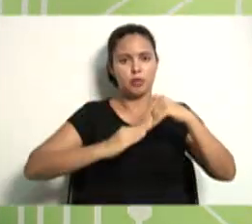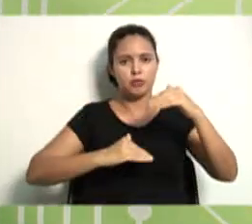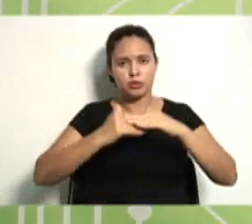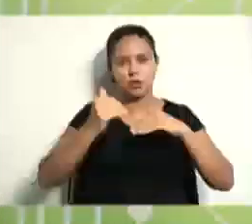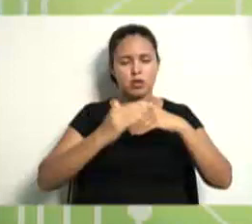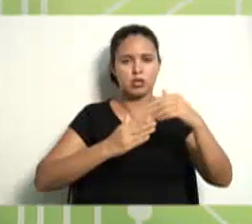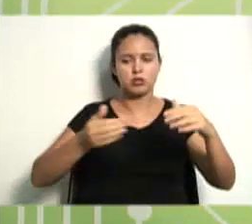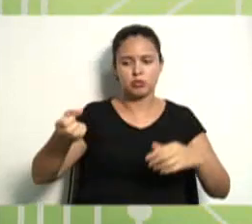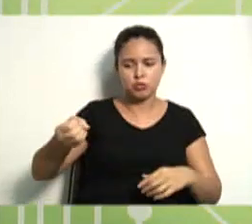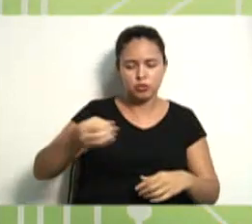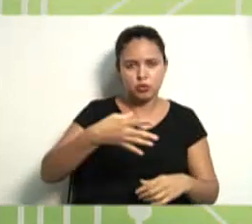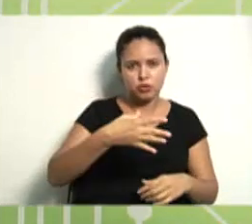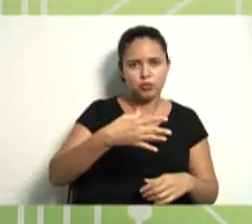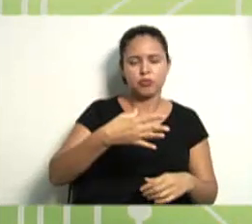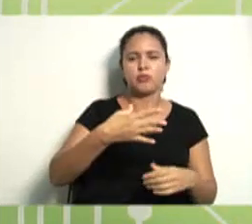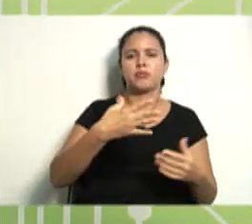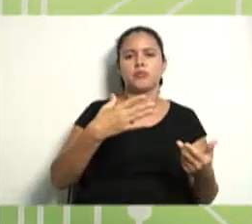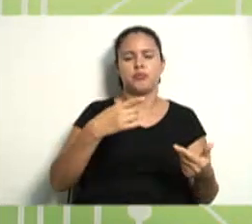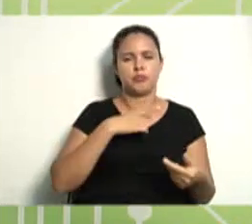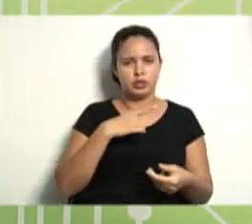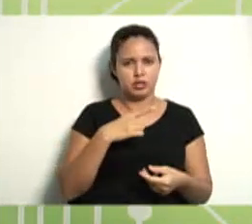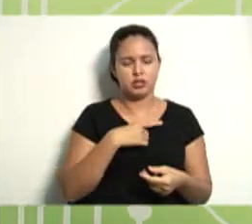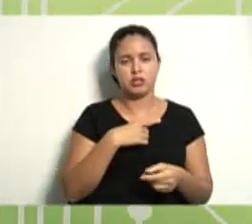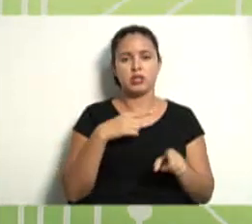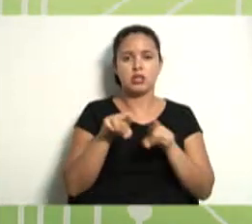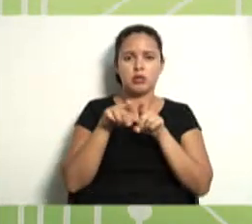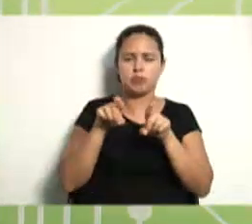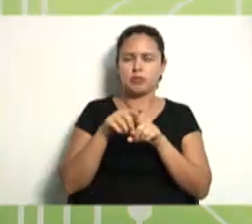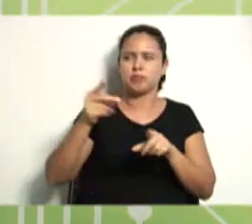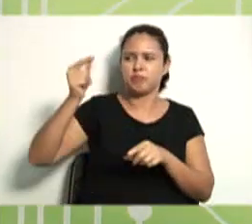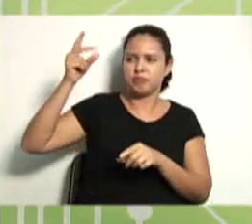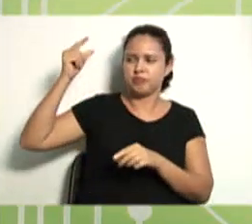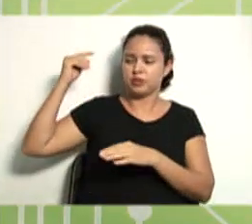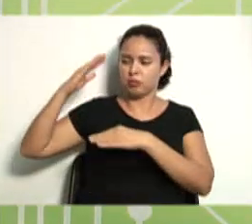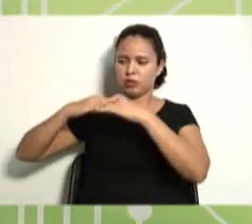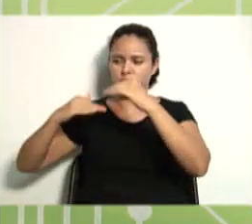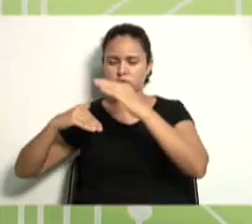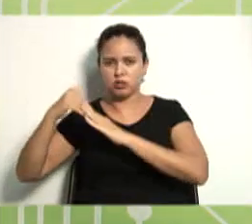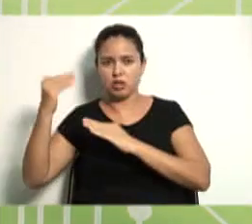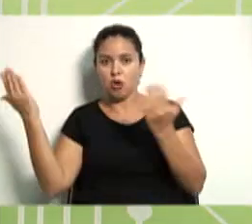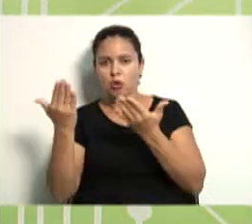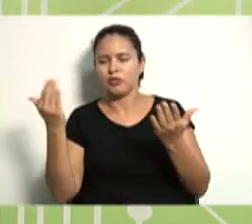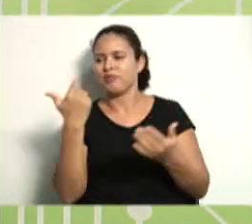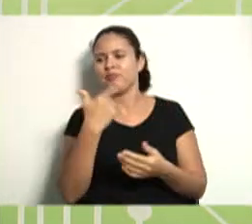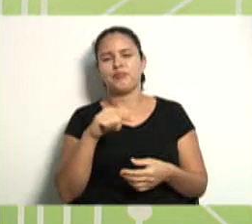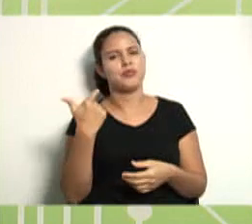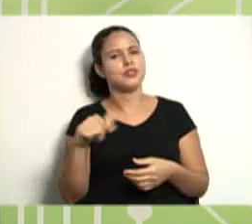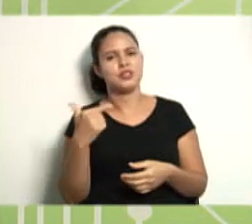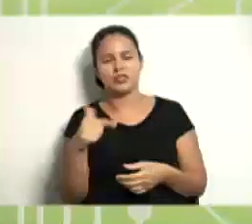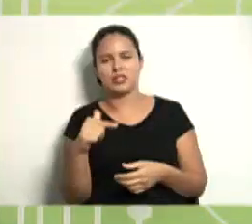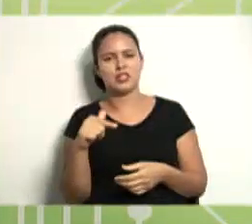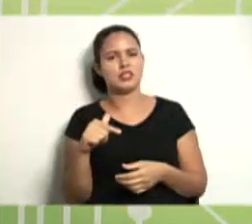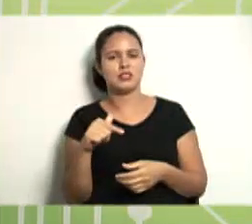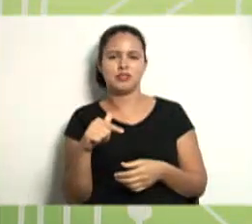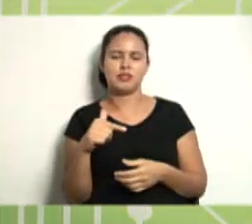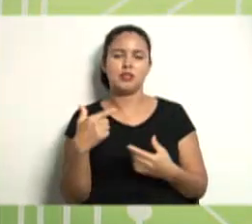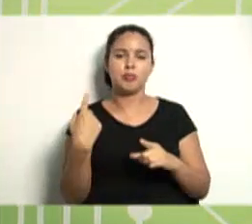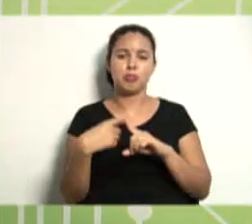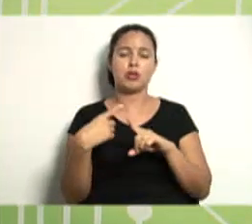hoje já não existe mais, porque o trabalho ele é fruto de uma relação social,